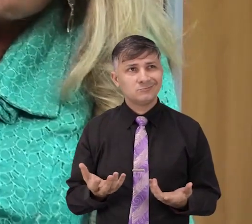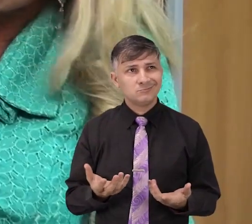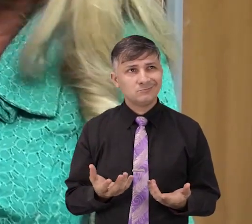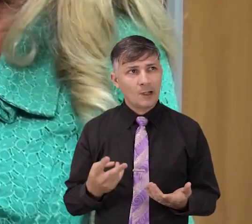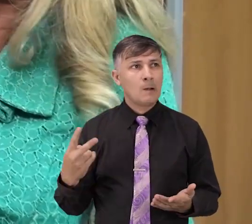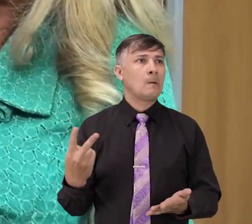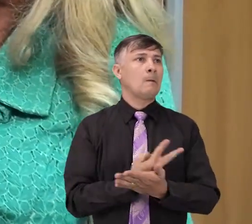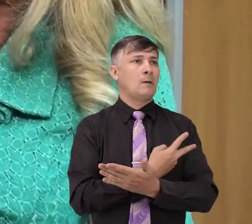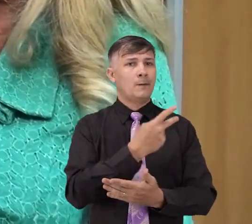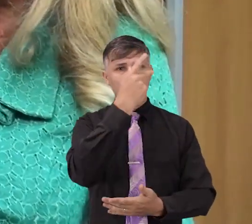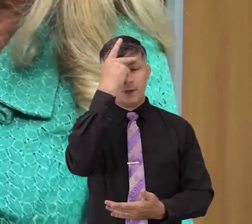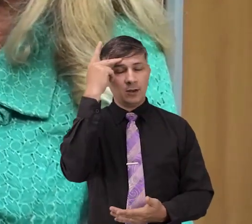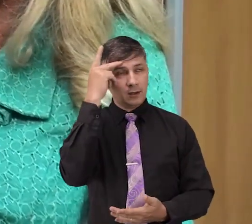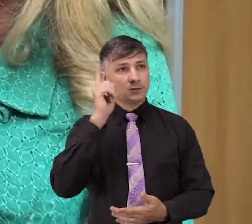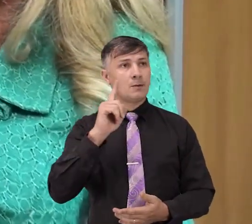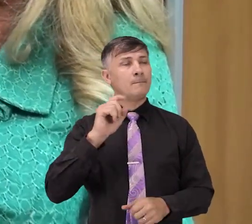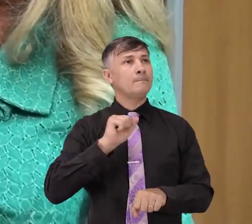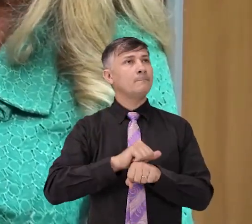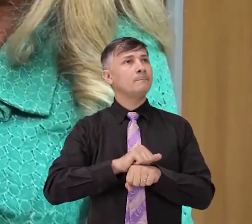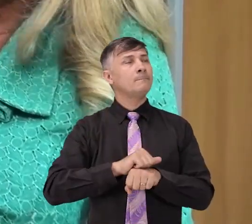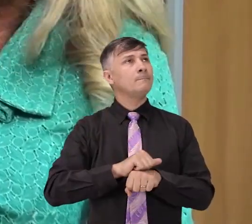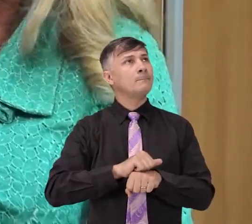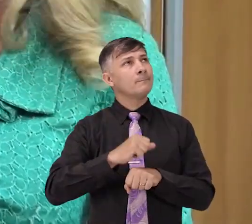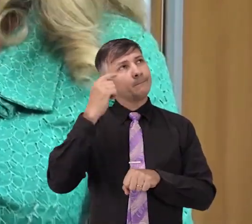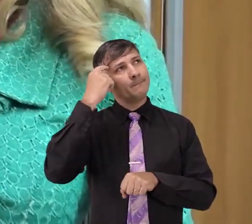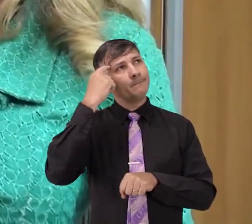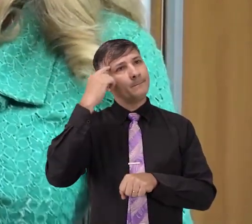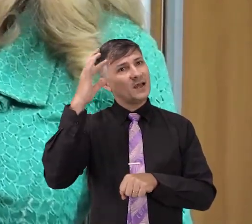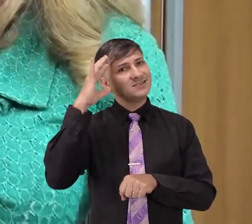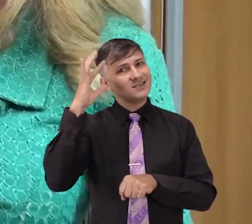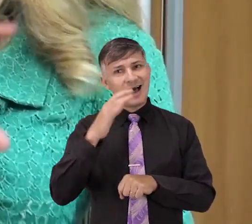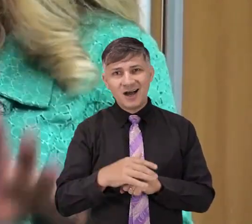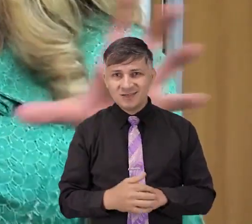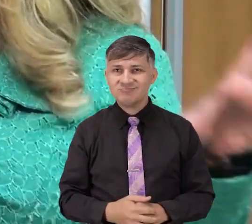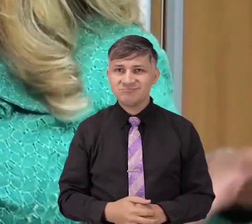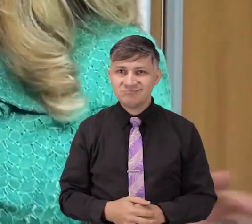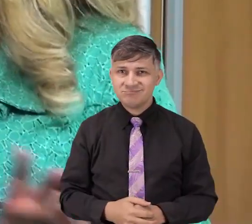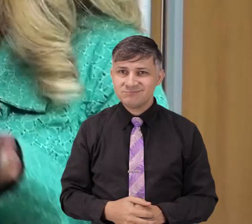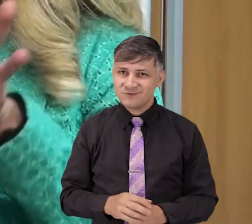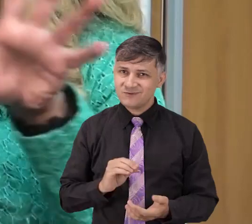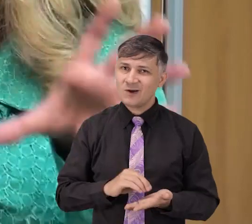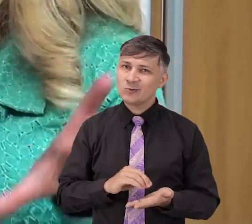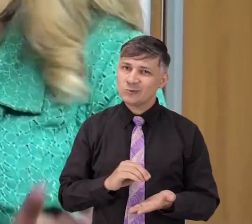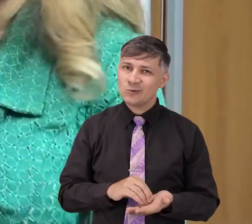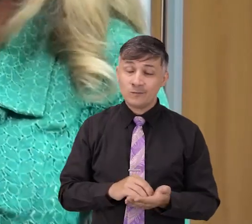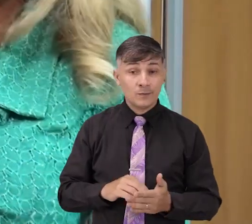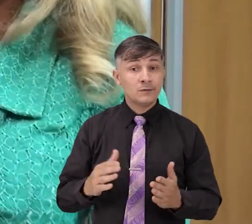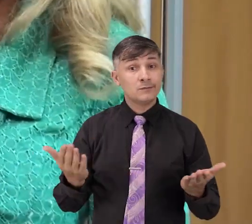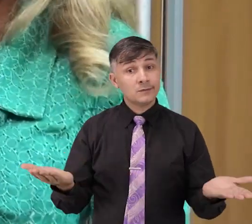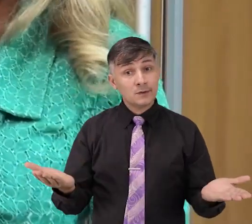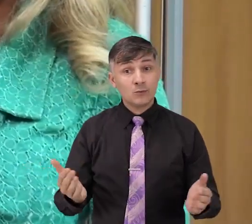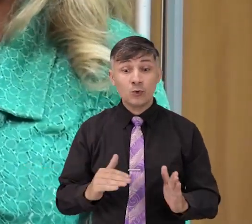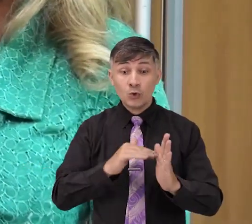que, às vezes, as pessoas não param para pensar nisso. Então, todas essas